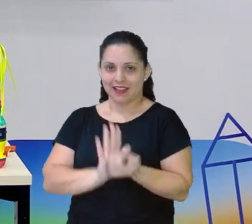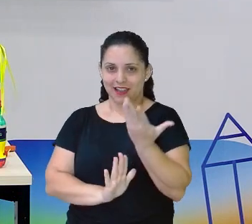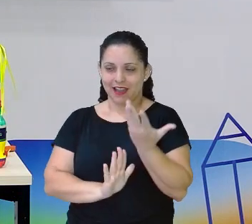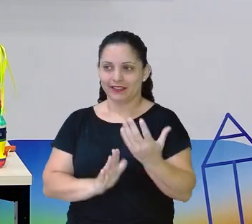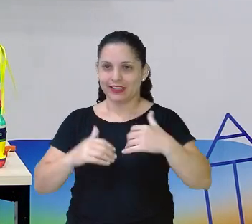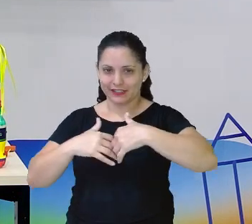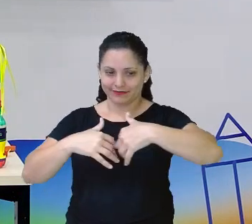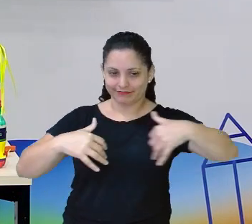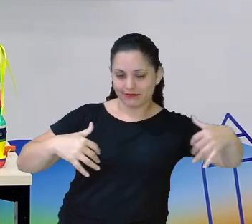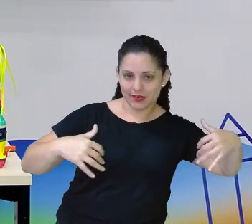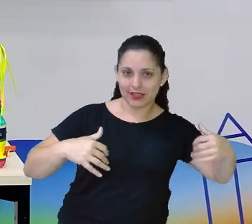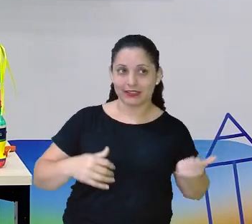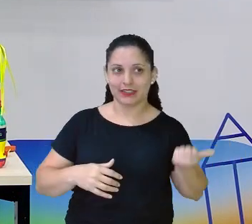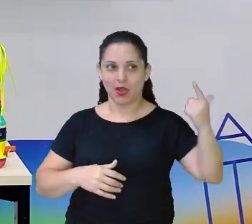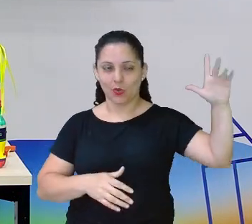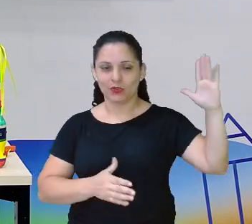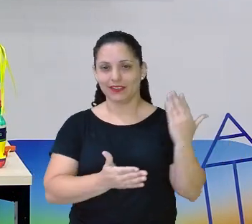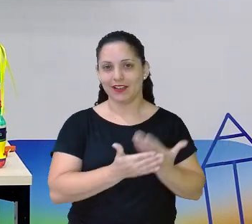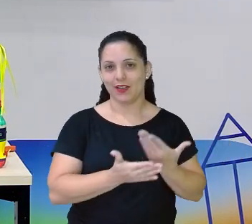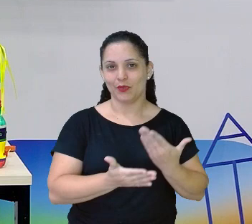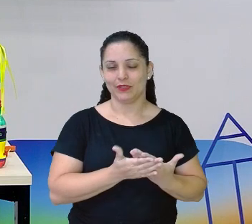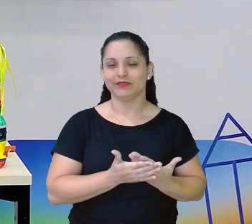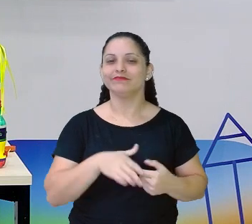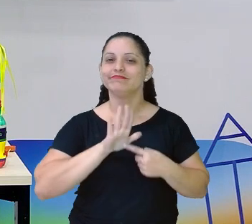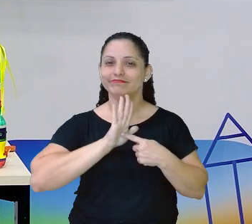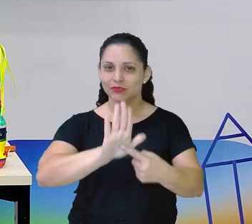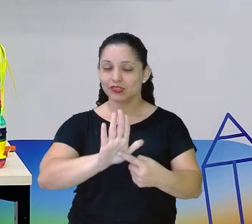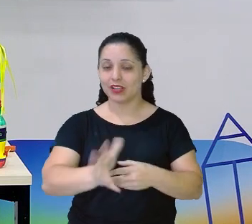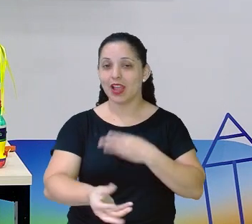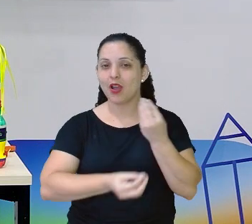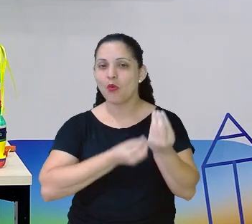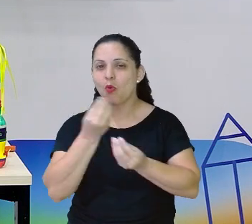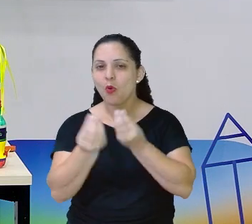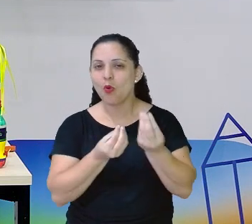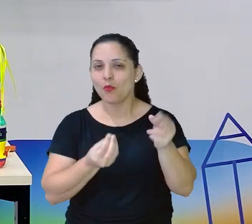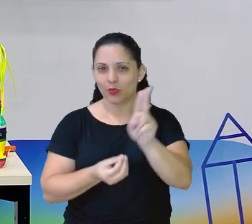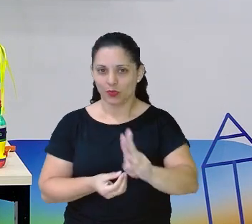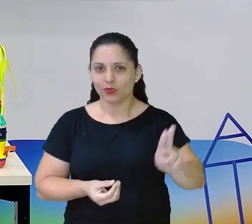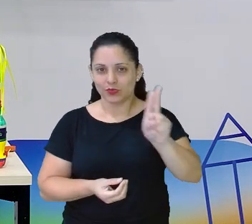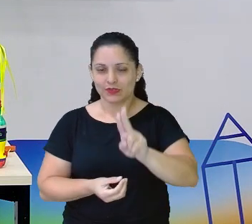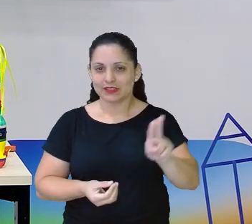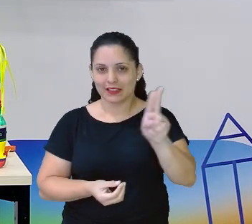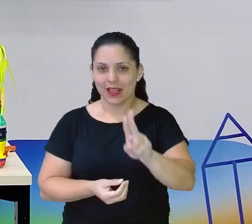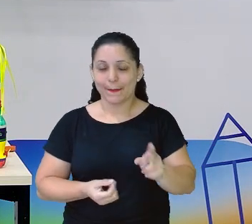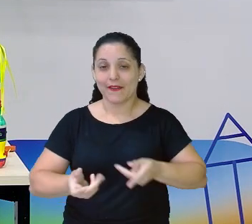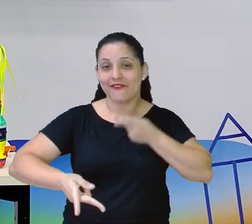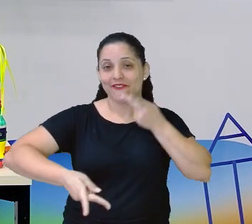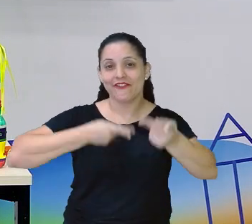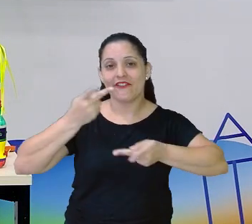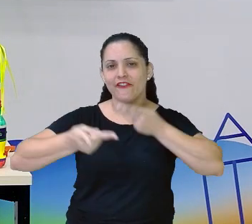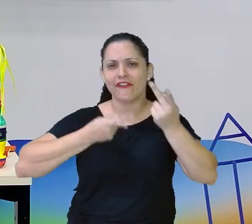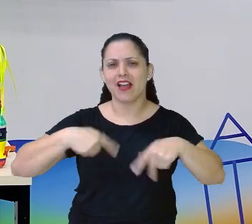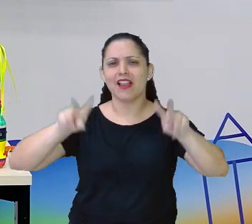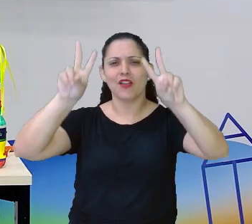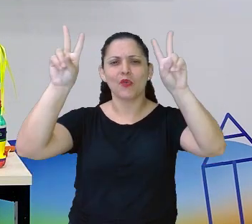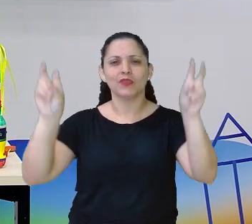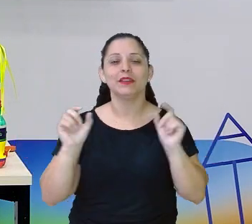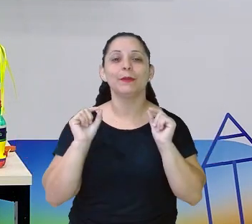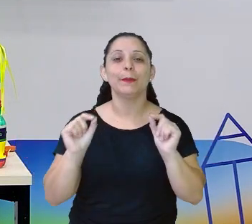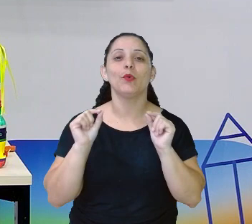aqui separada para fazer na próxima aula um instrumento que a gente vai, inclusive, utilizar esse instrumento para falar sobre